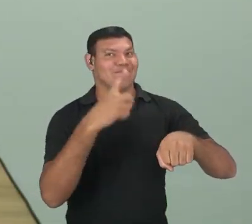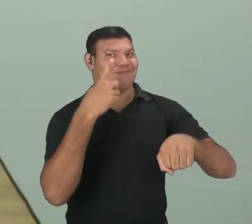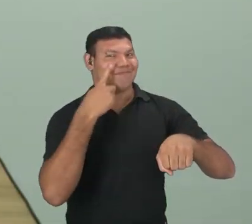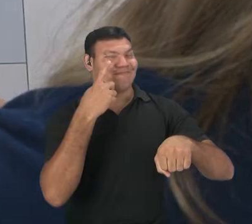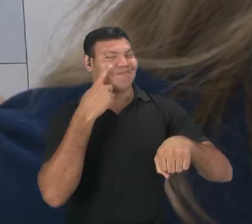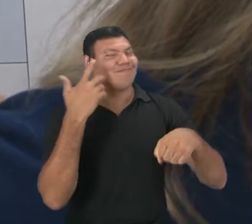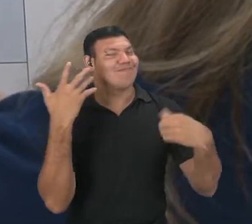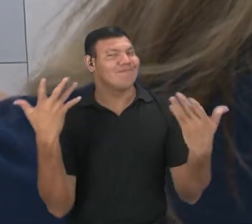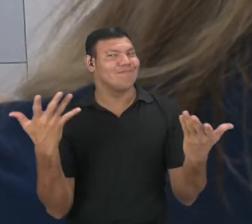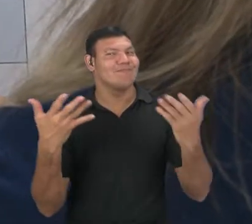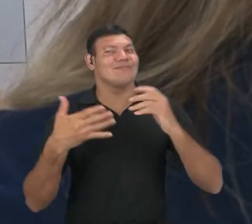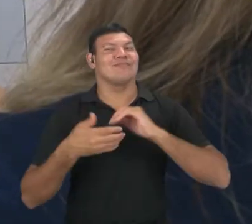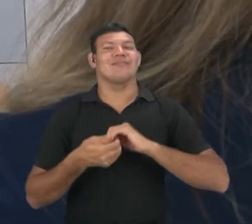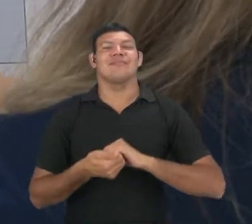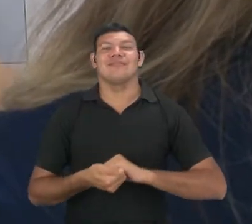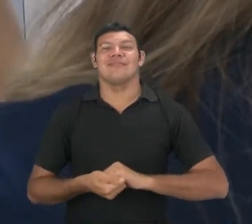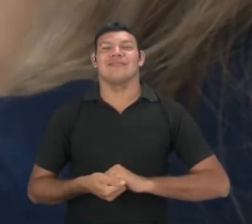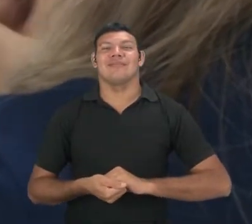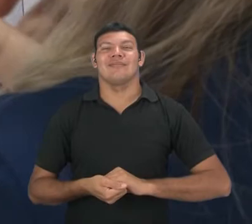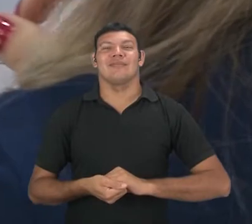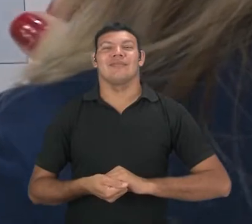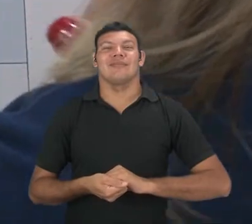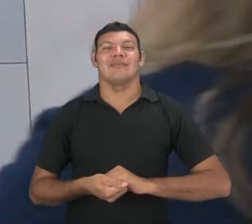Olha só, Roraima.